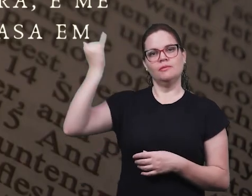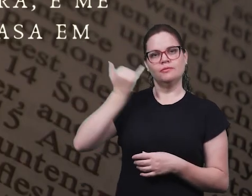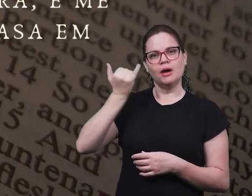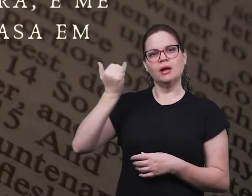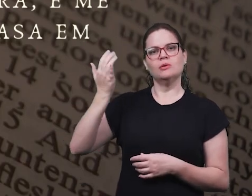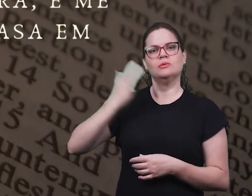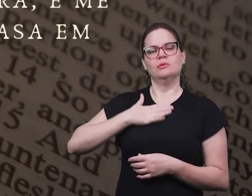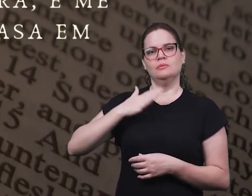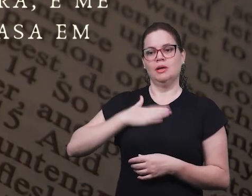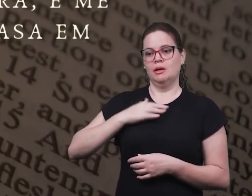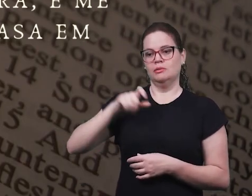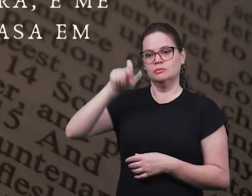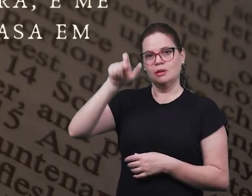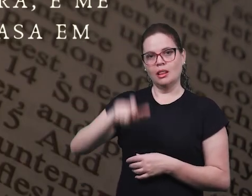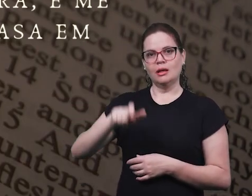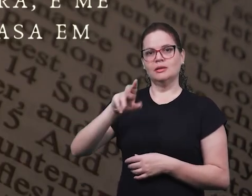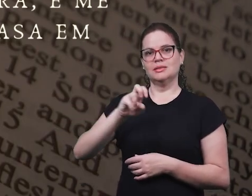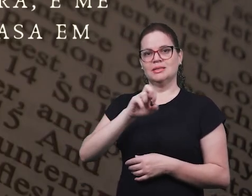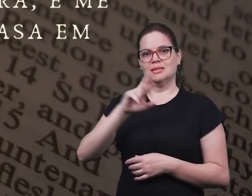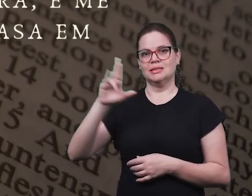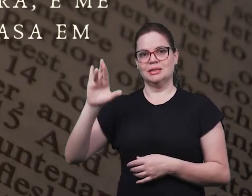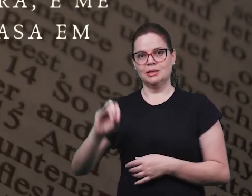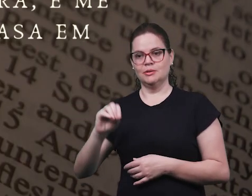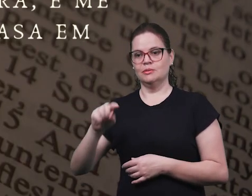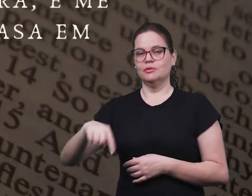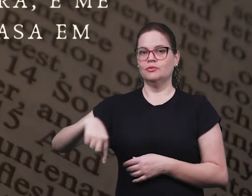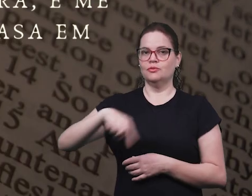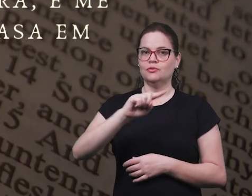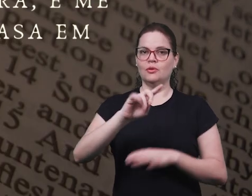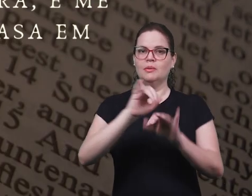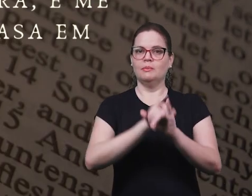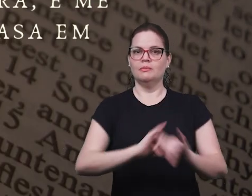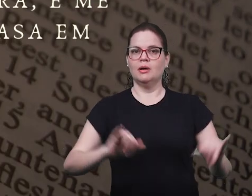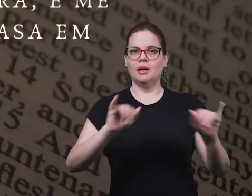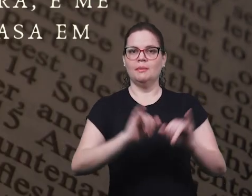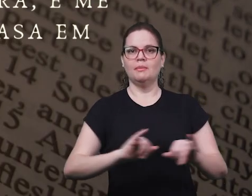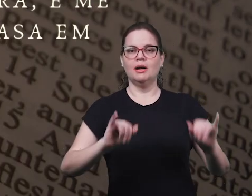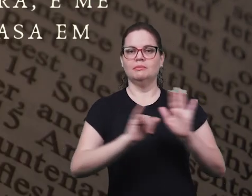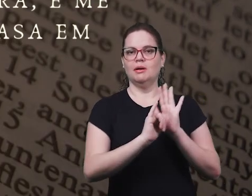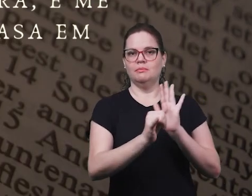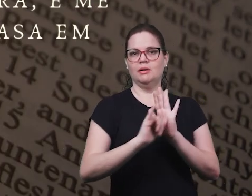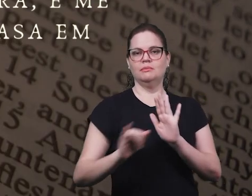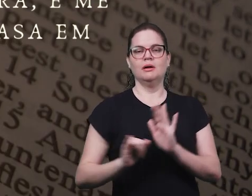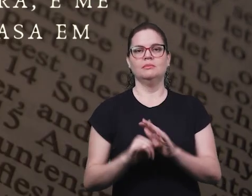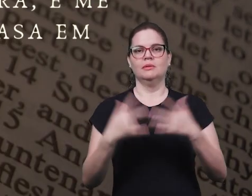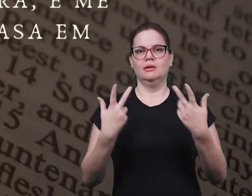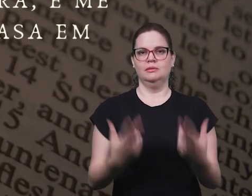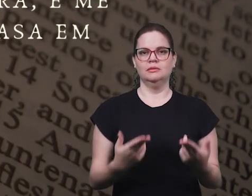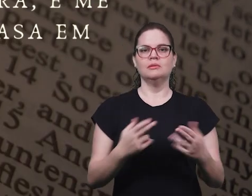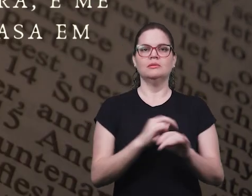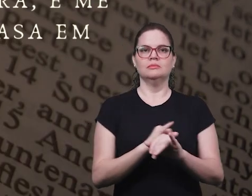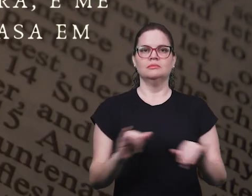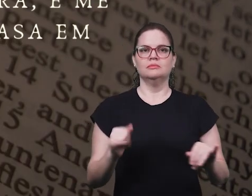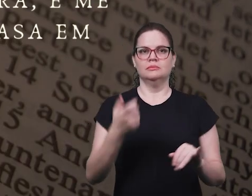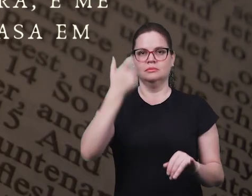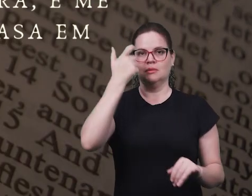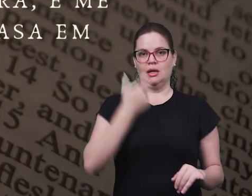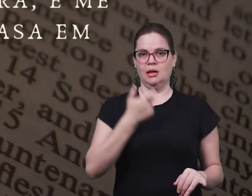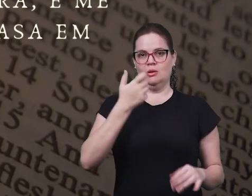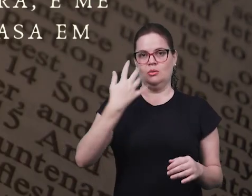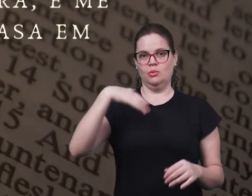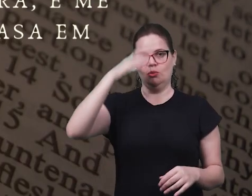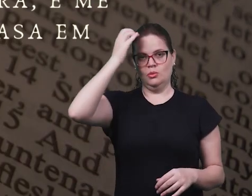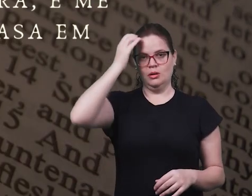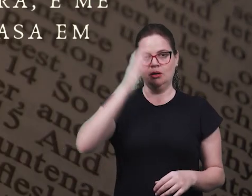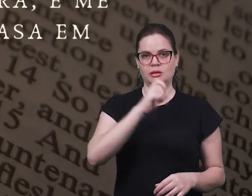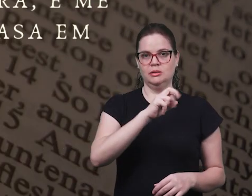o espírito de Ciro, rei da Pérsia, o qual fez passar pregão por todo o seu reino, como também por escrito, dizendo: assim diz